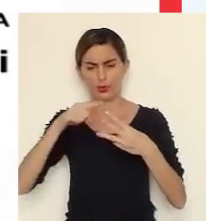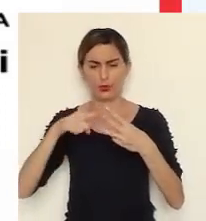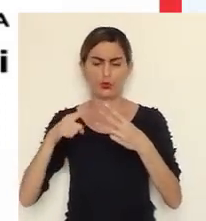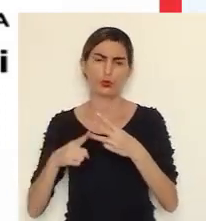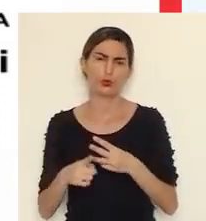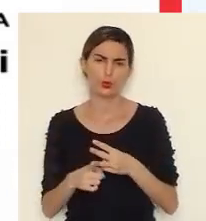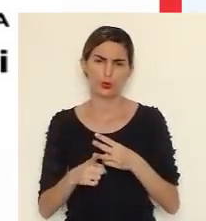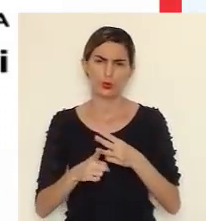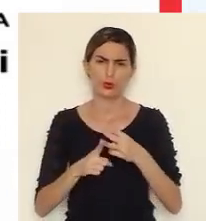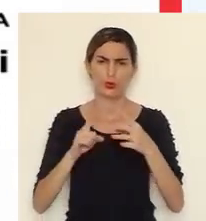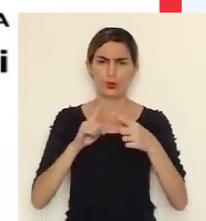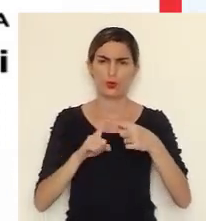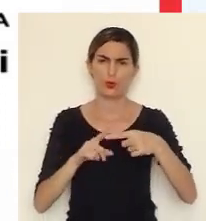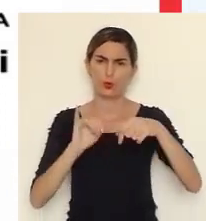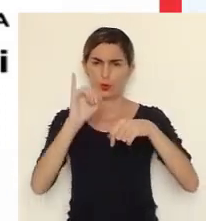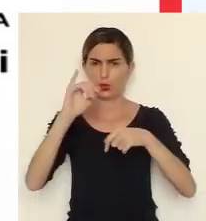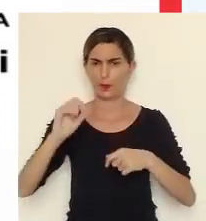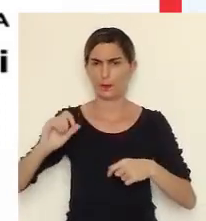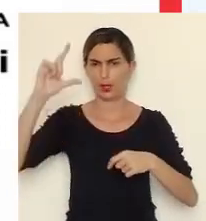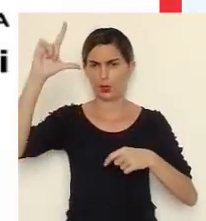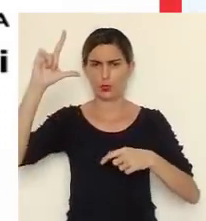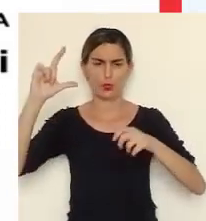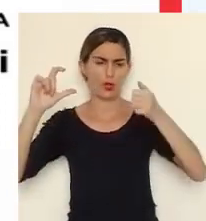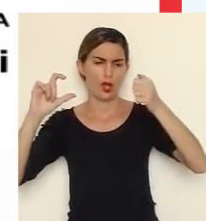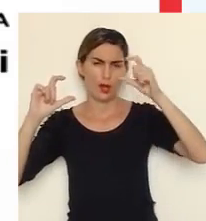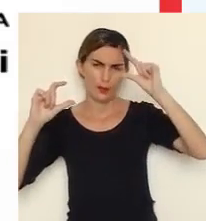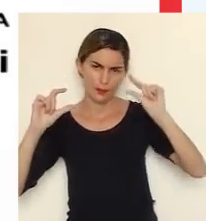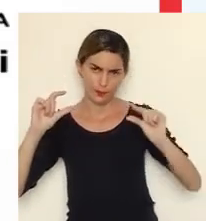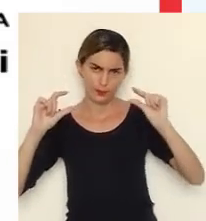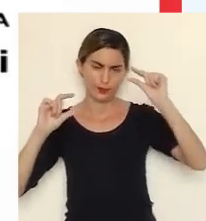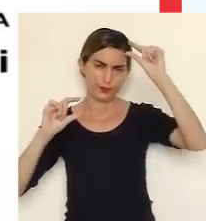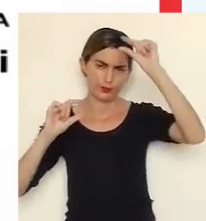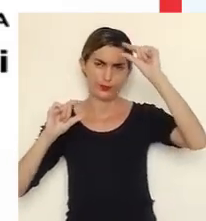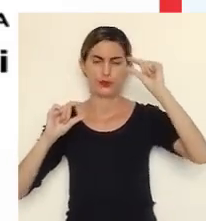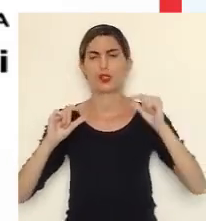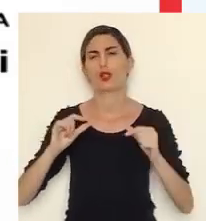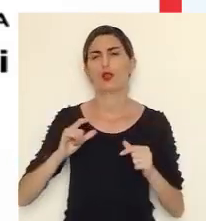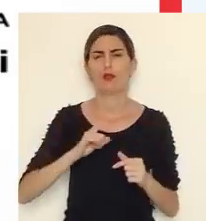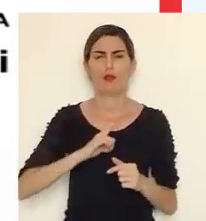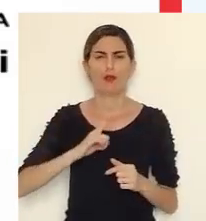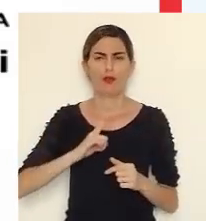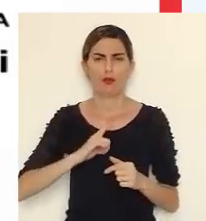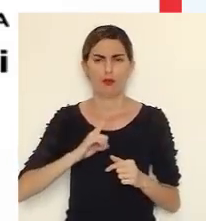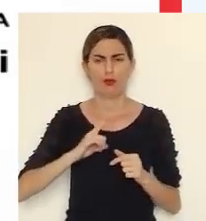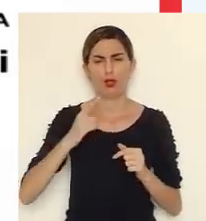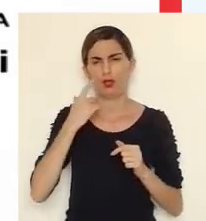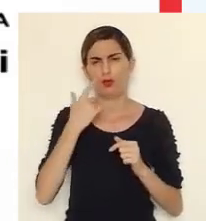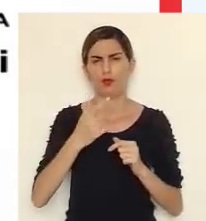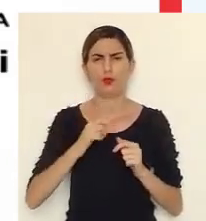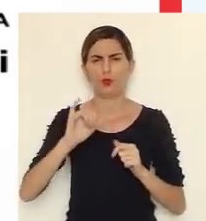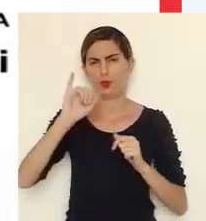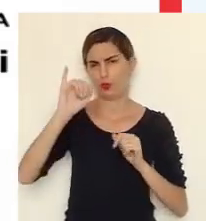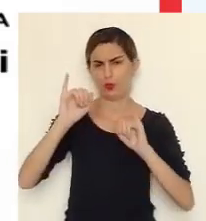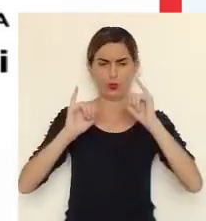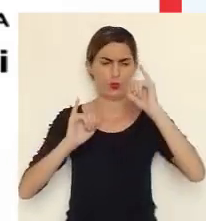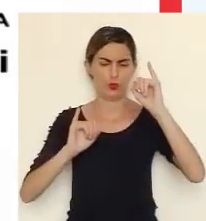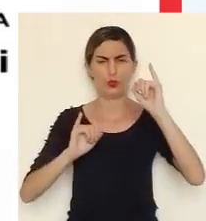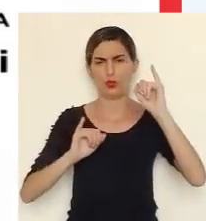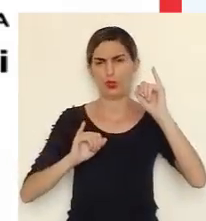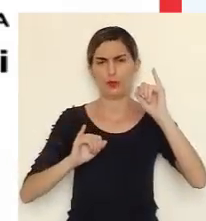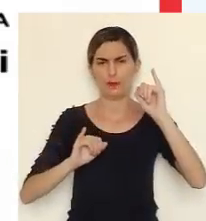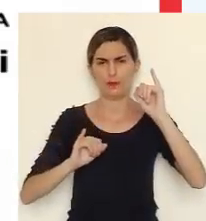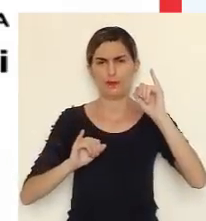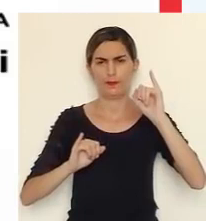múltiplos. Eu tenho aí um I maiúsculo e um Azinho em cima. Eu tenho aí nessa imagem um